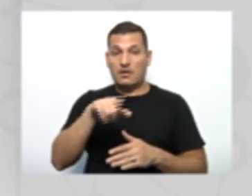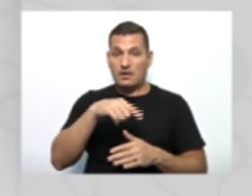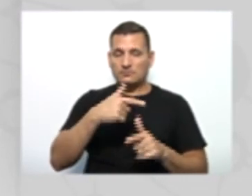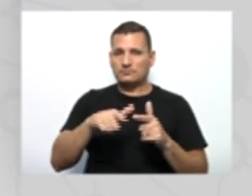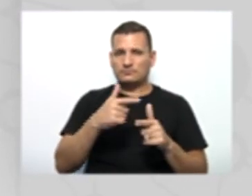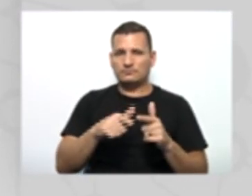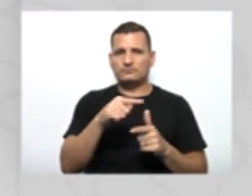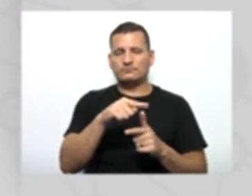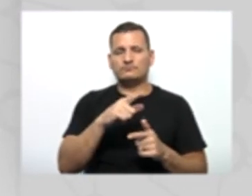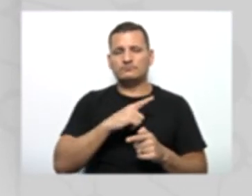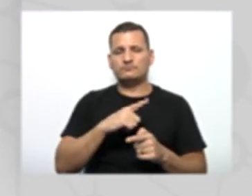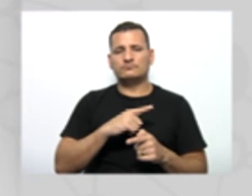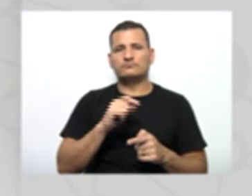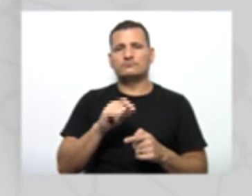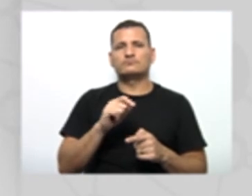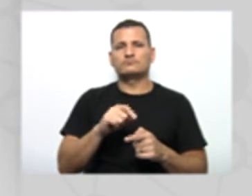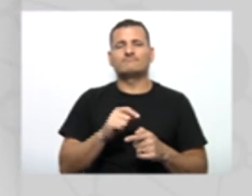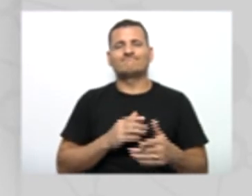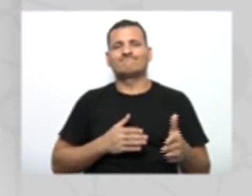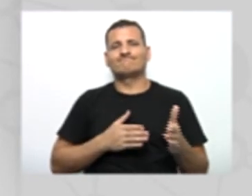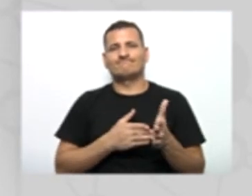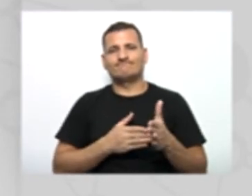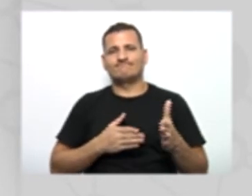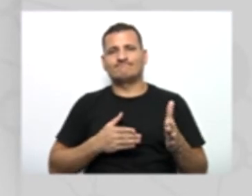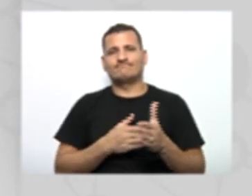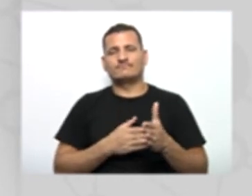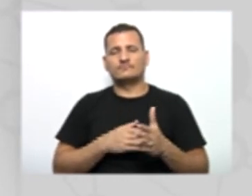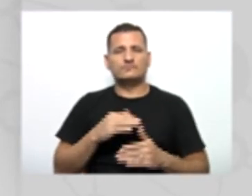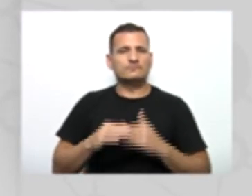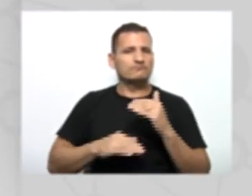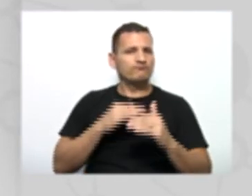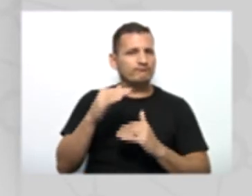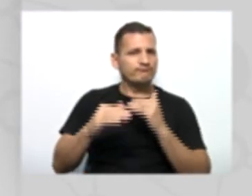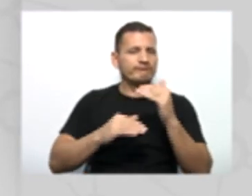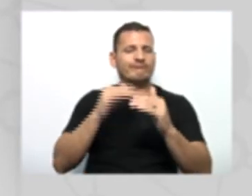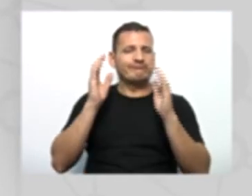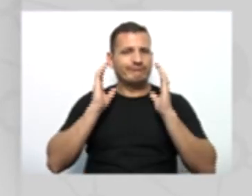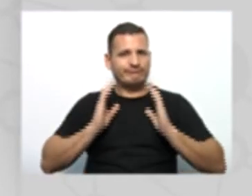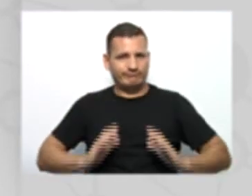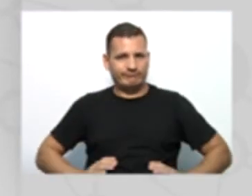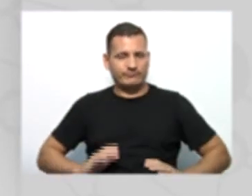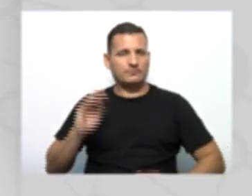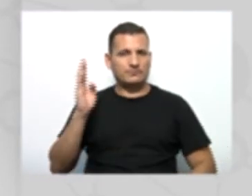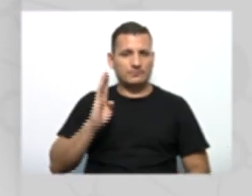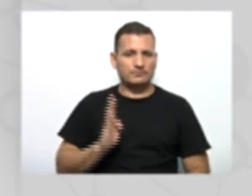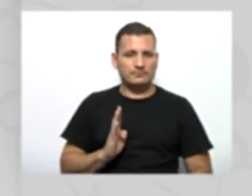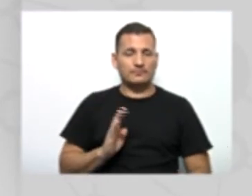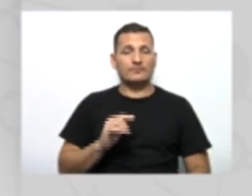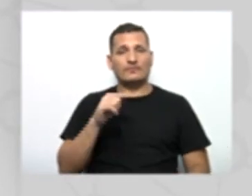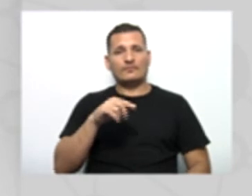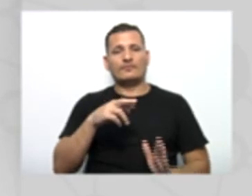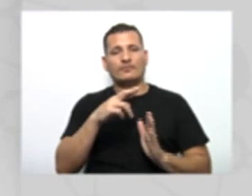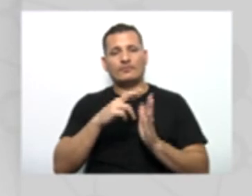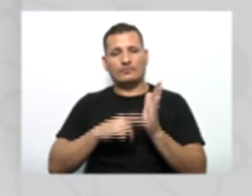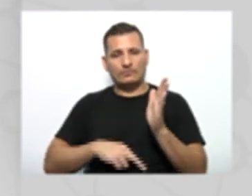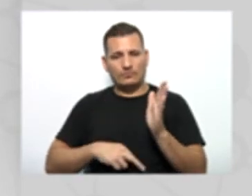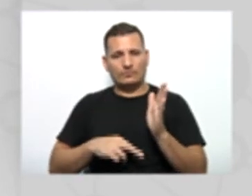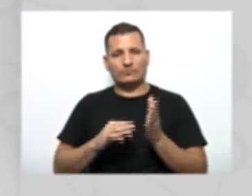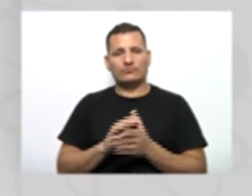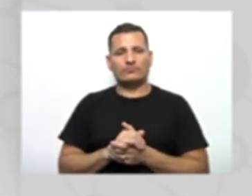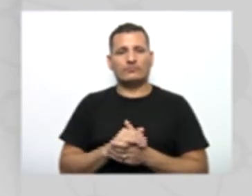que o governo tem o poder de tomar decisões pela sociedade. É aquele Estado onde a sociedade ajuda o governo também a